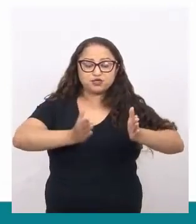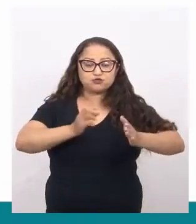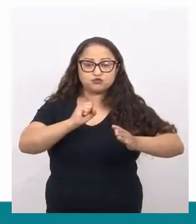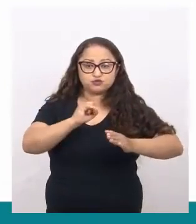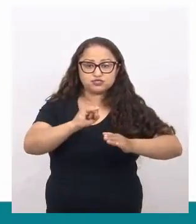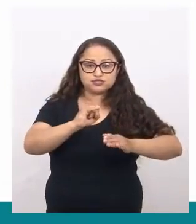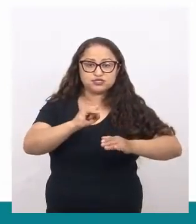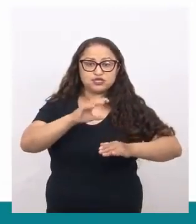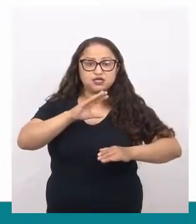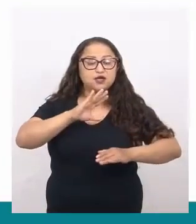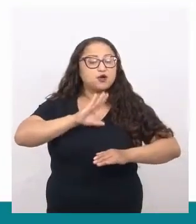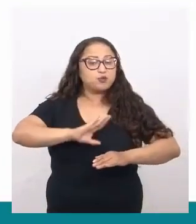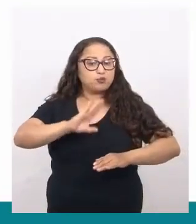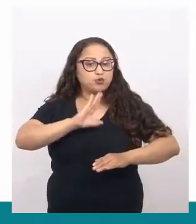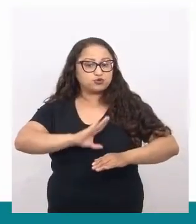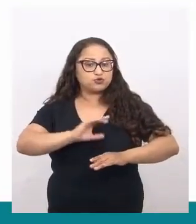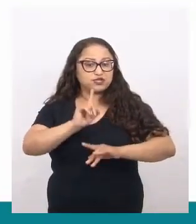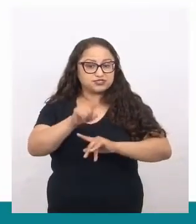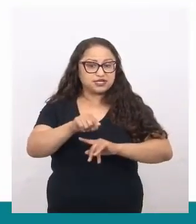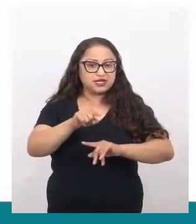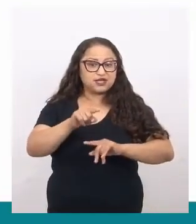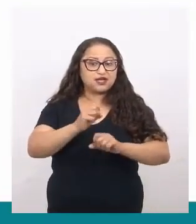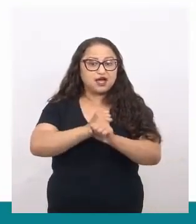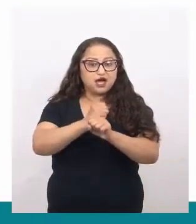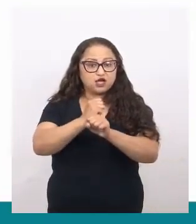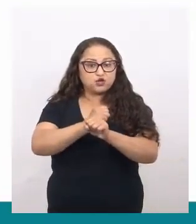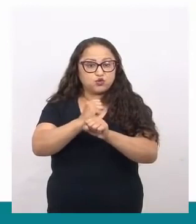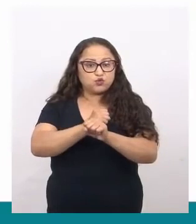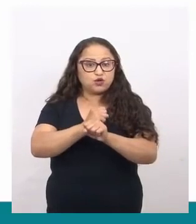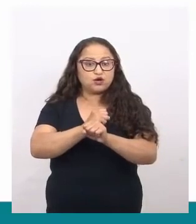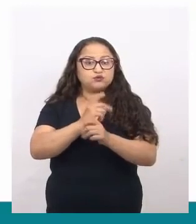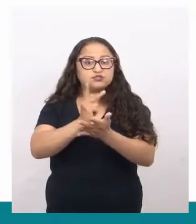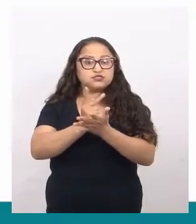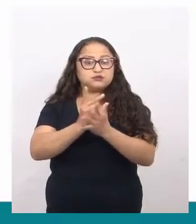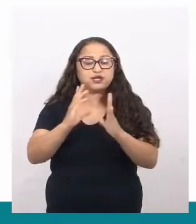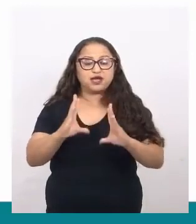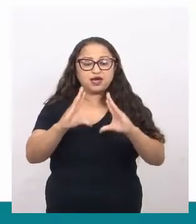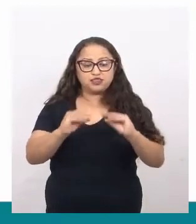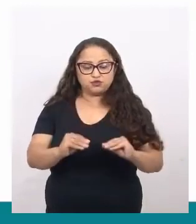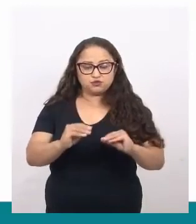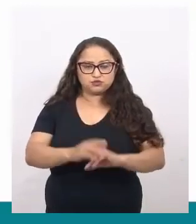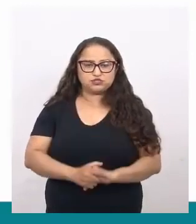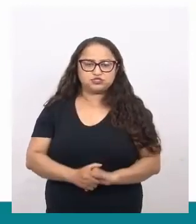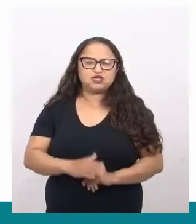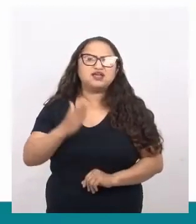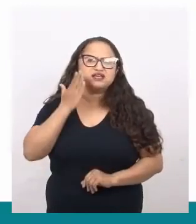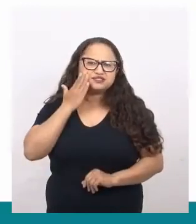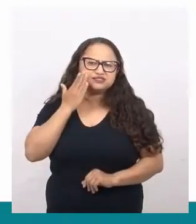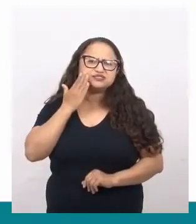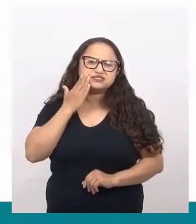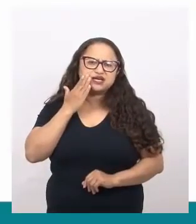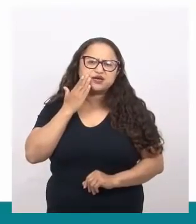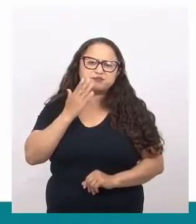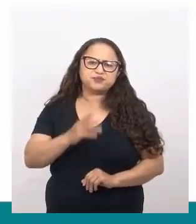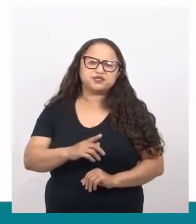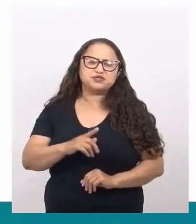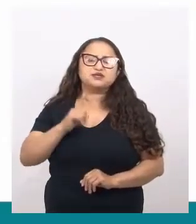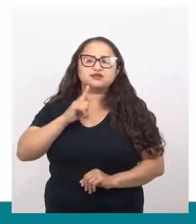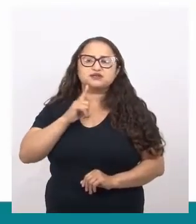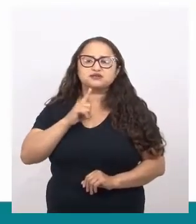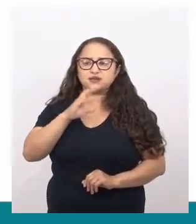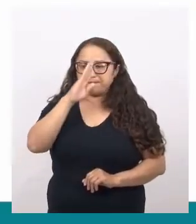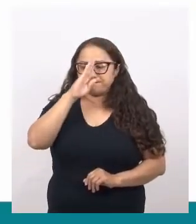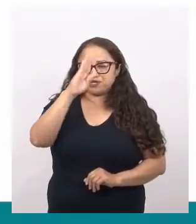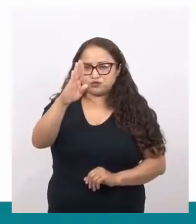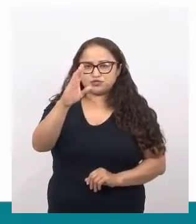língua portuguesa é anual e o turno é noturno, tá? Então, ele sabe ali, pela lista de prioridade